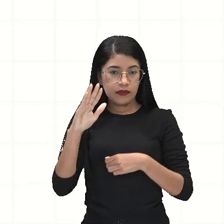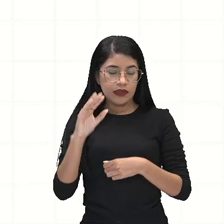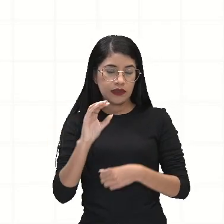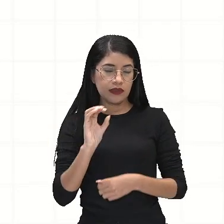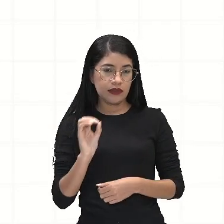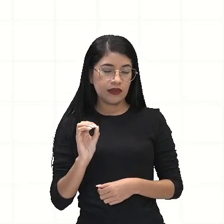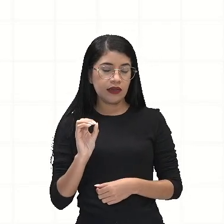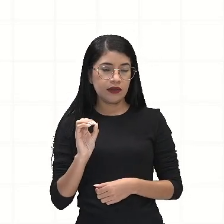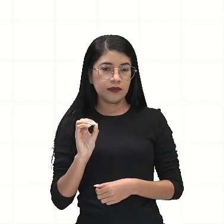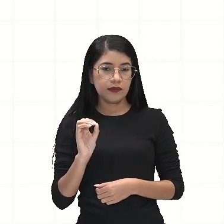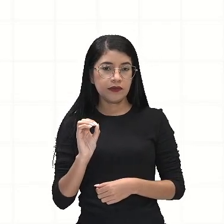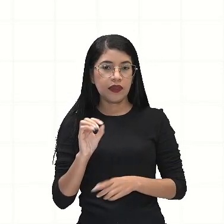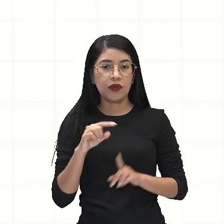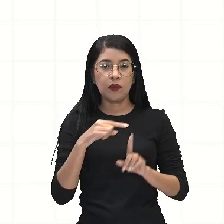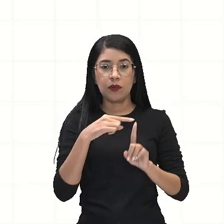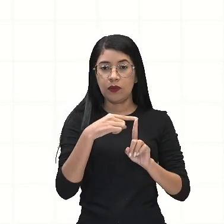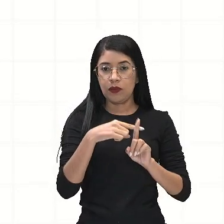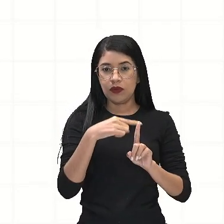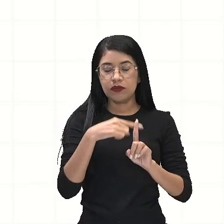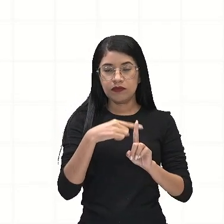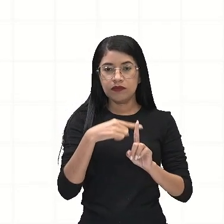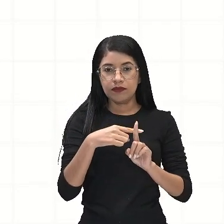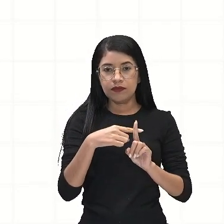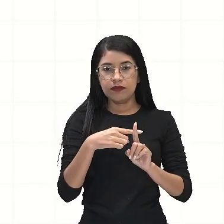seja, positivo.